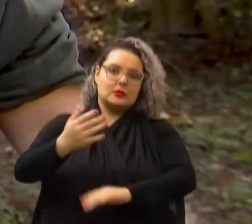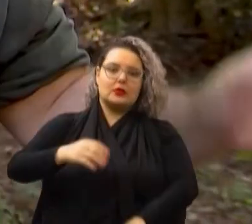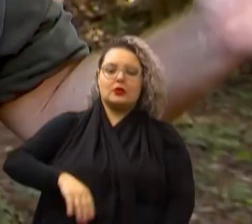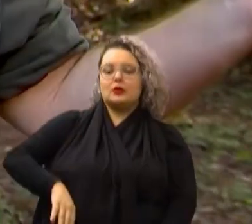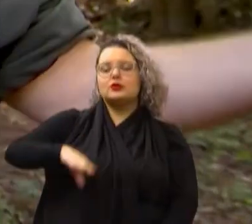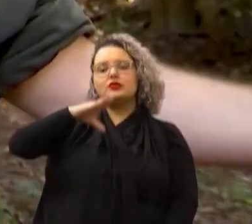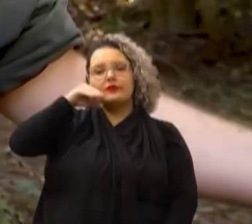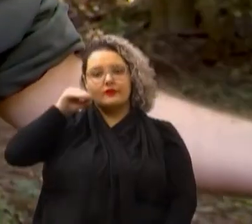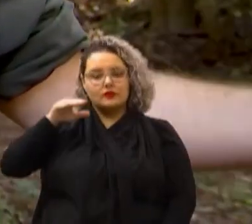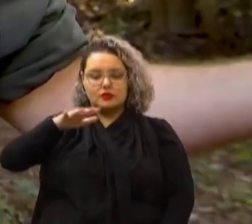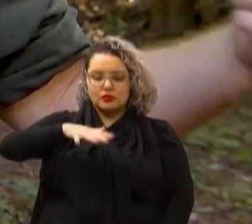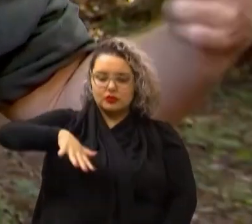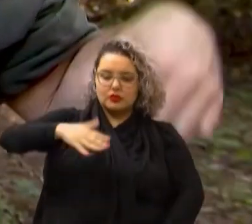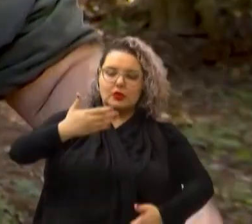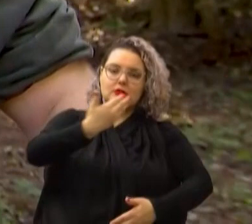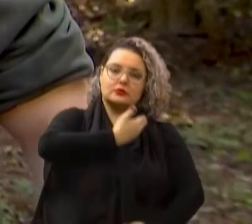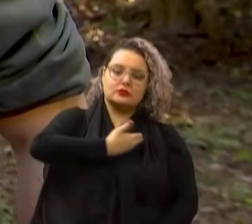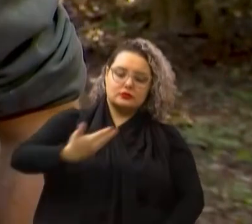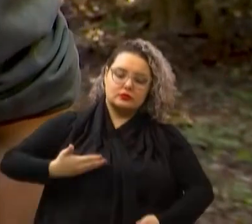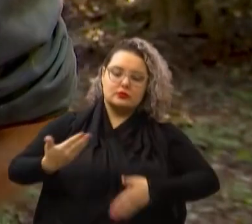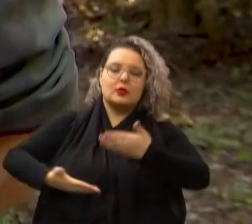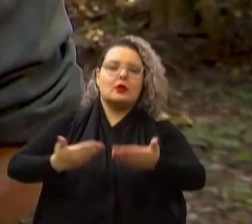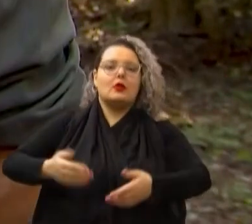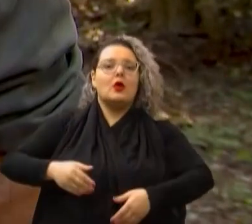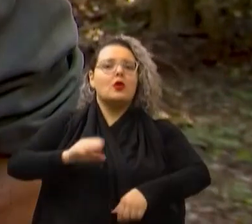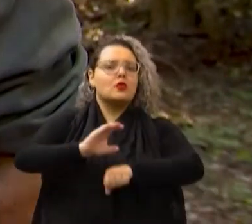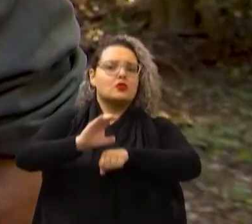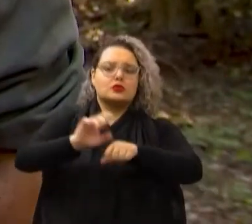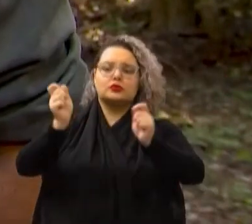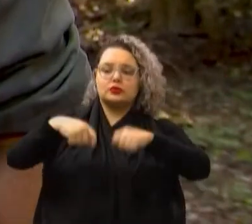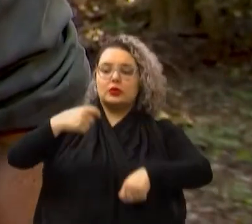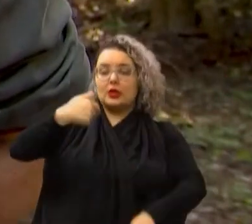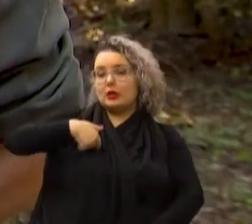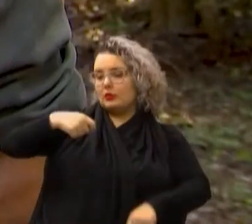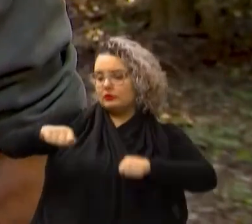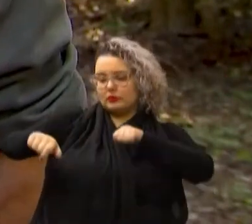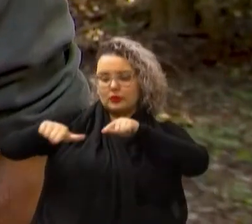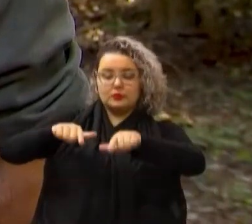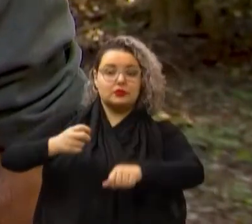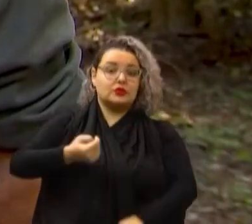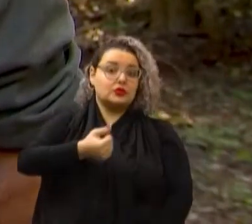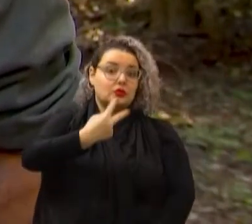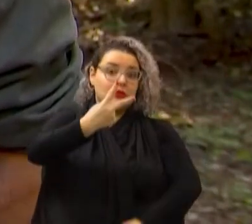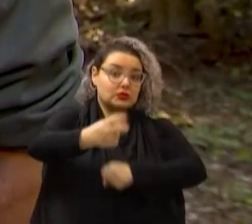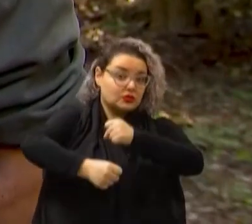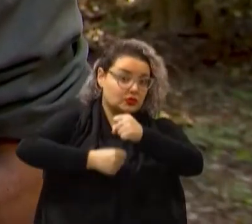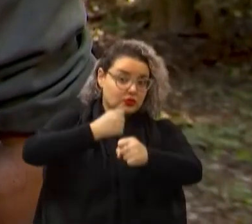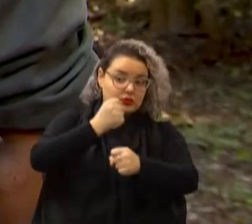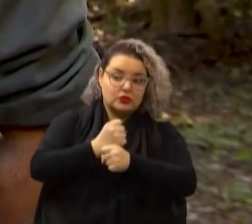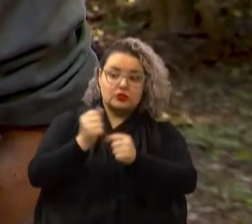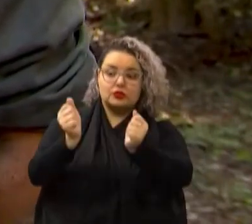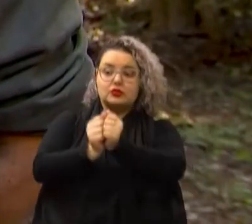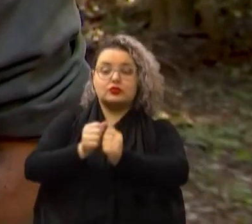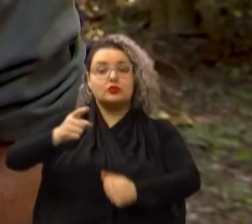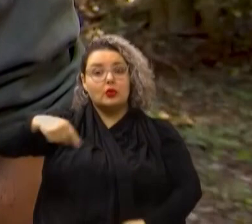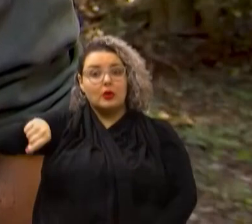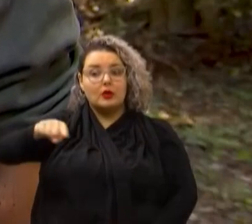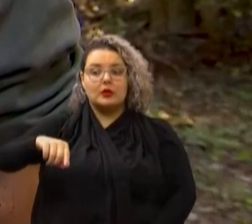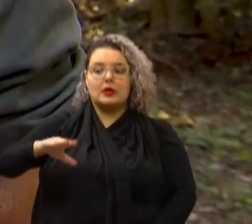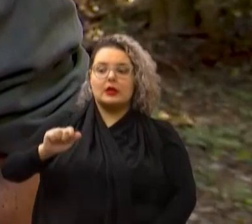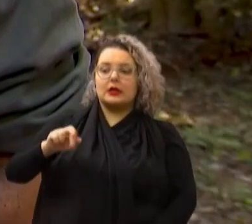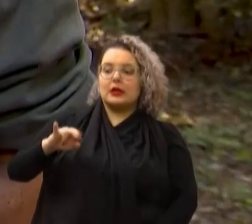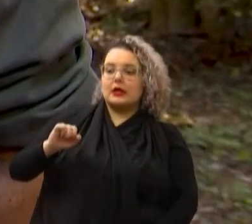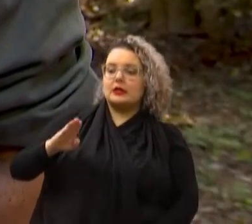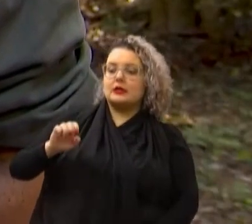formação, tanto do quadro de servidores, né? A gente fez bastante curso de capacitação, eu fiz uma formação de quase 2 anos com eles,